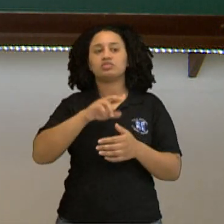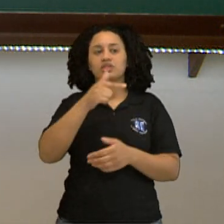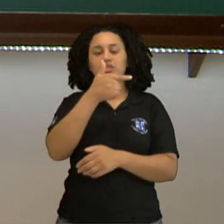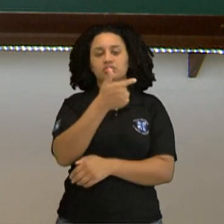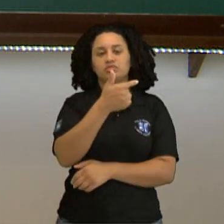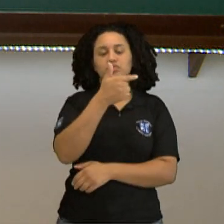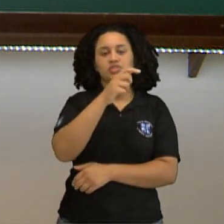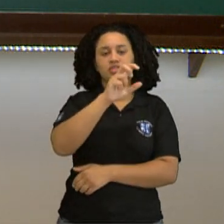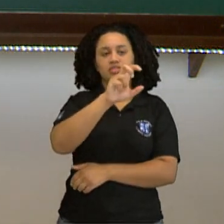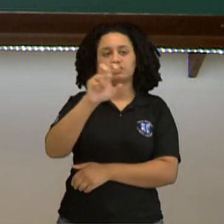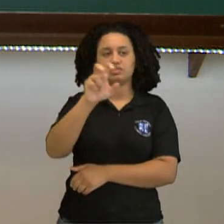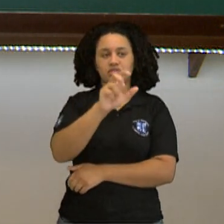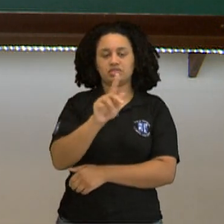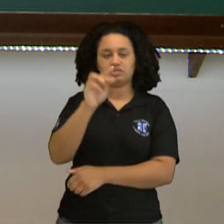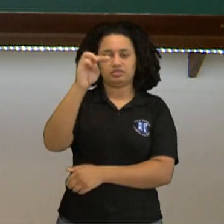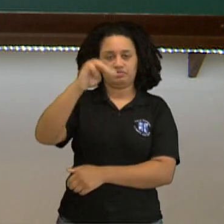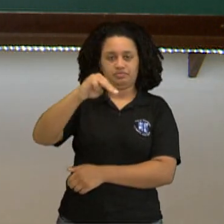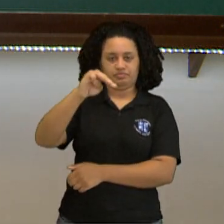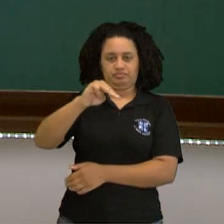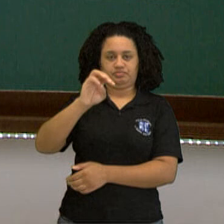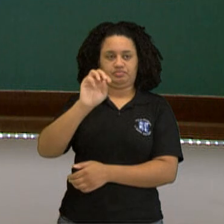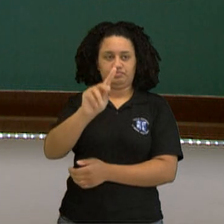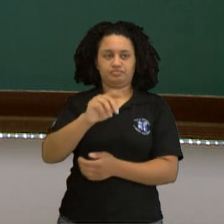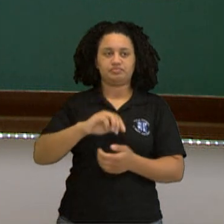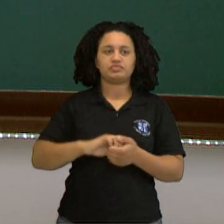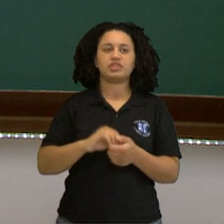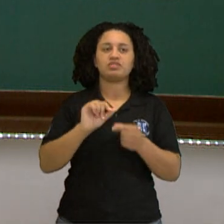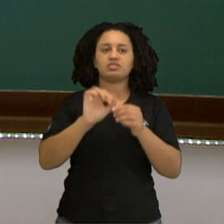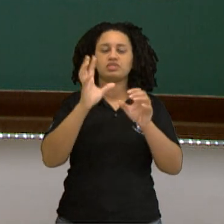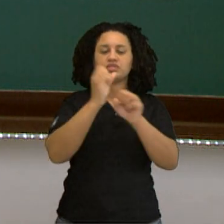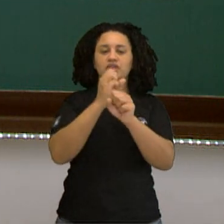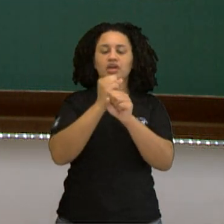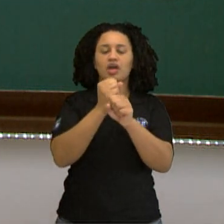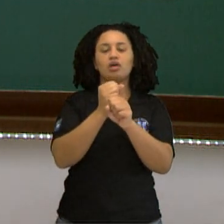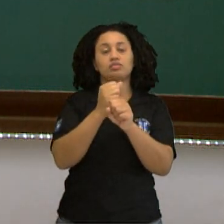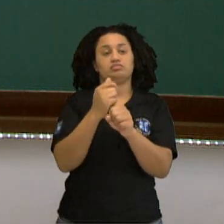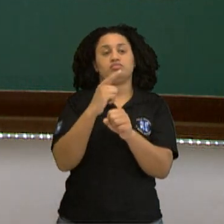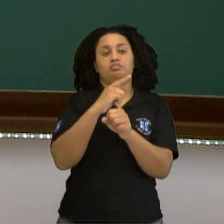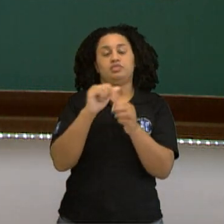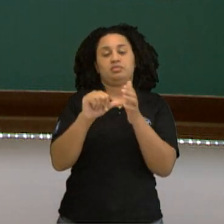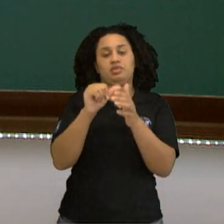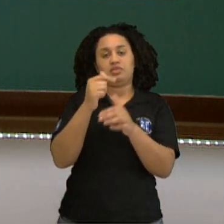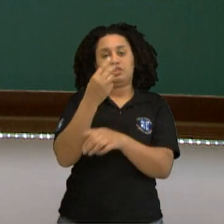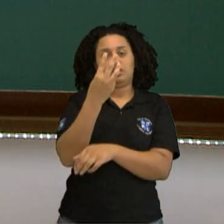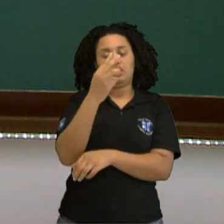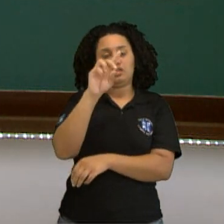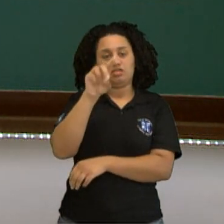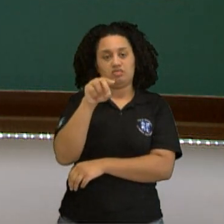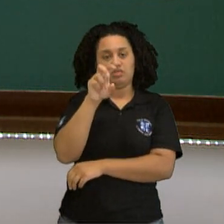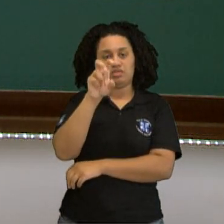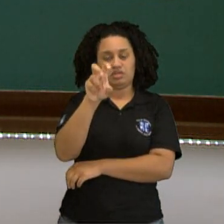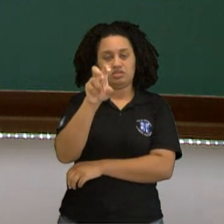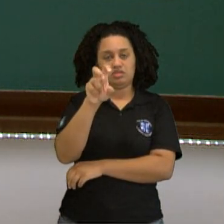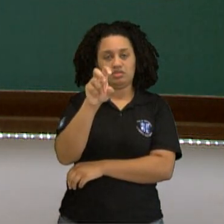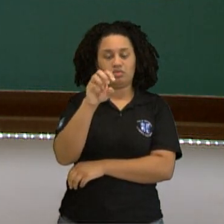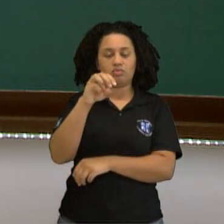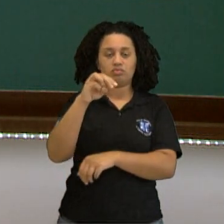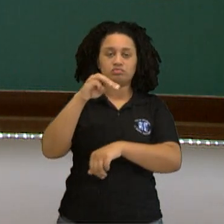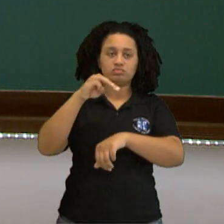por 255 quilômetros. Fazendo esse cálculo aqui, nós temos o seguinte. Primeiro, 3 horas e 30 minutos equivale